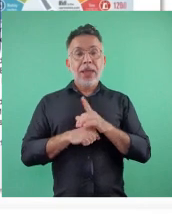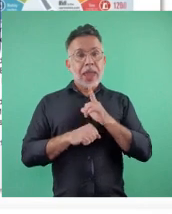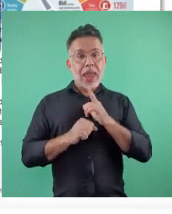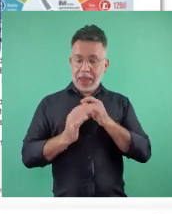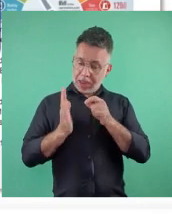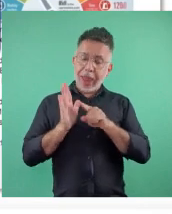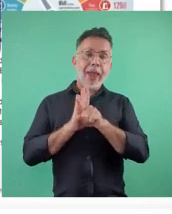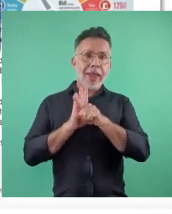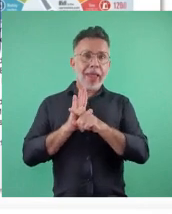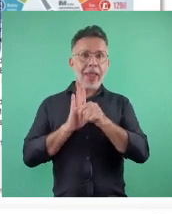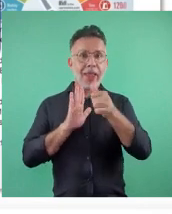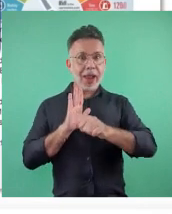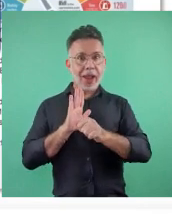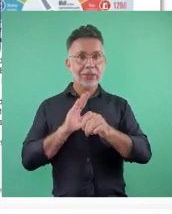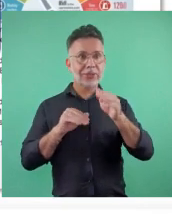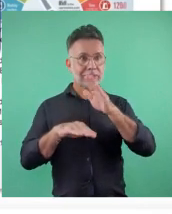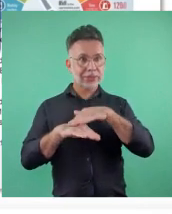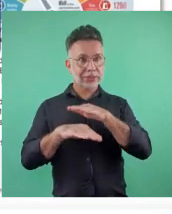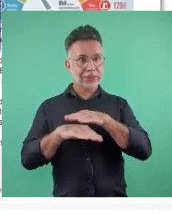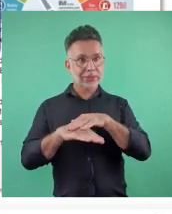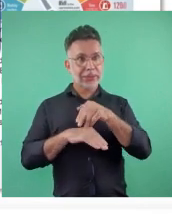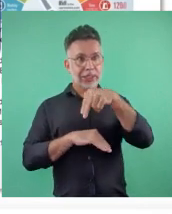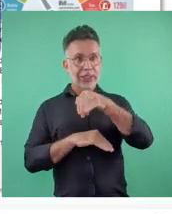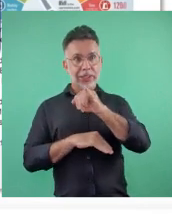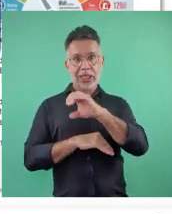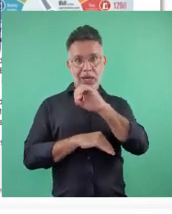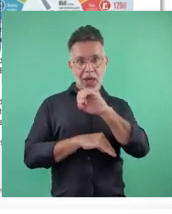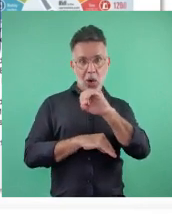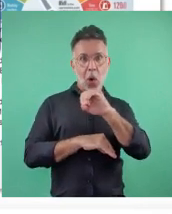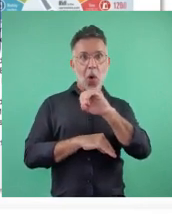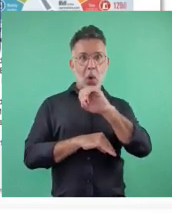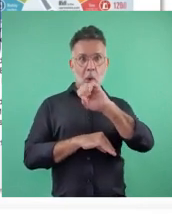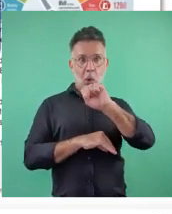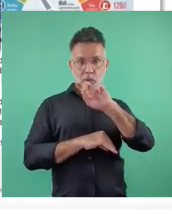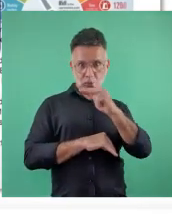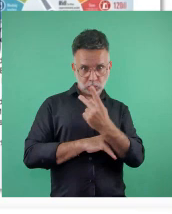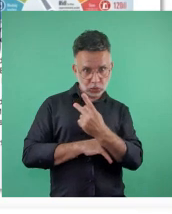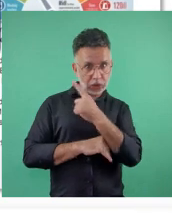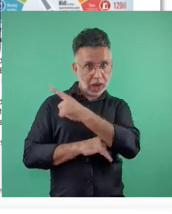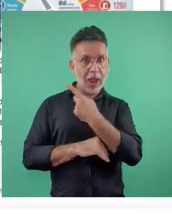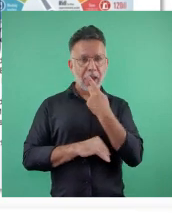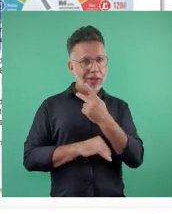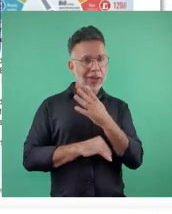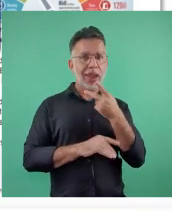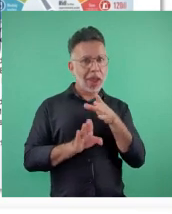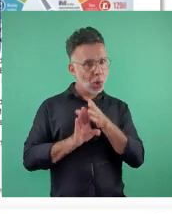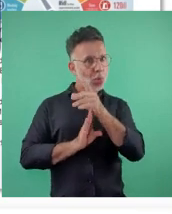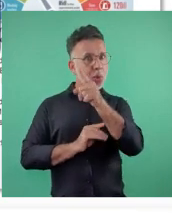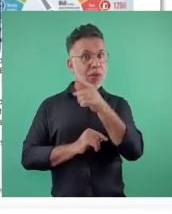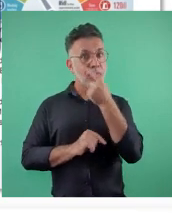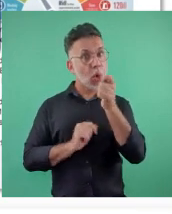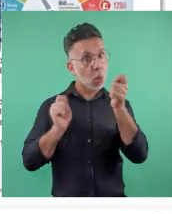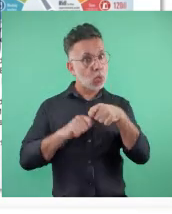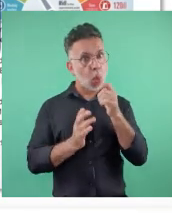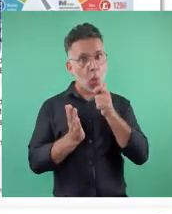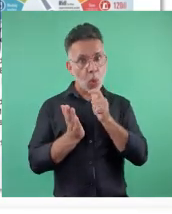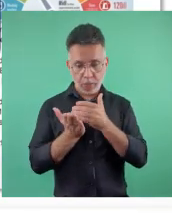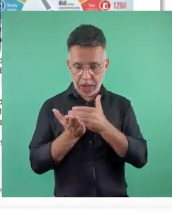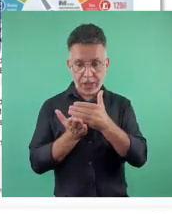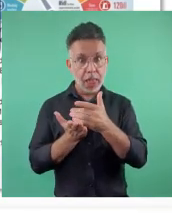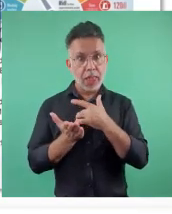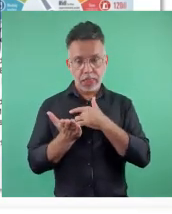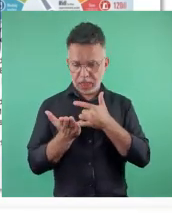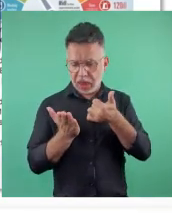são validados e testados. O da NIOSH, que é do órgão que eu falei para vocês, internacional, sobre saúde ocupacional, aonde